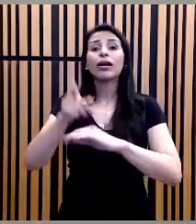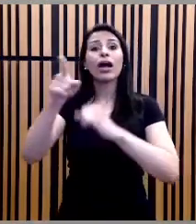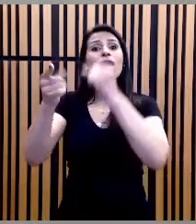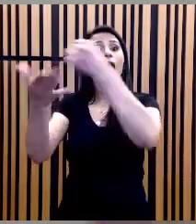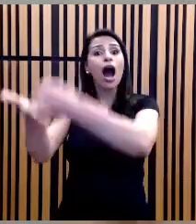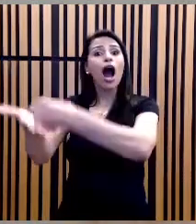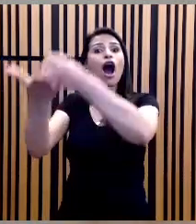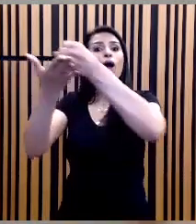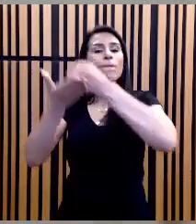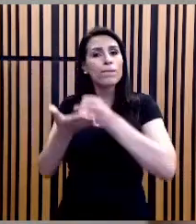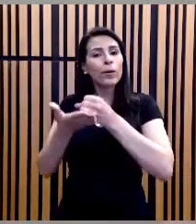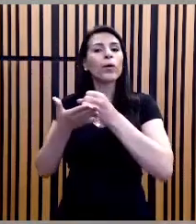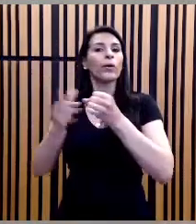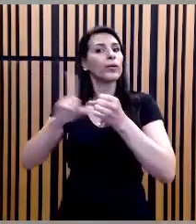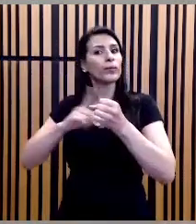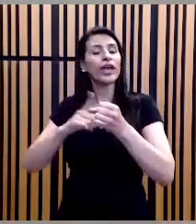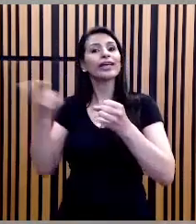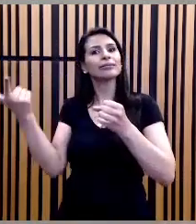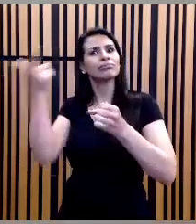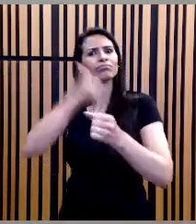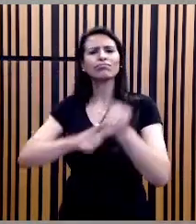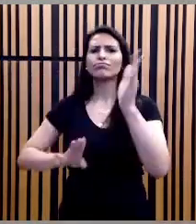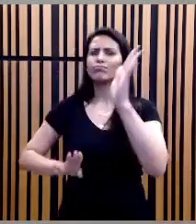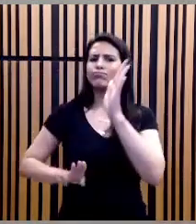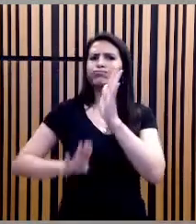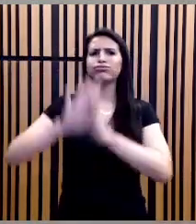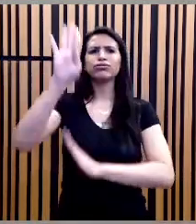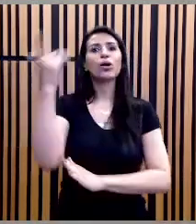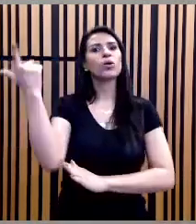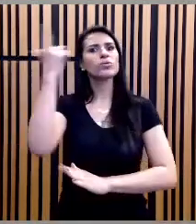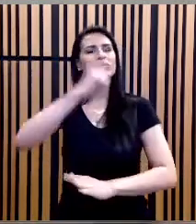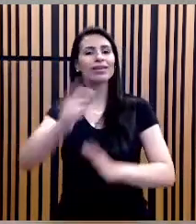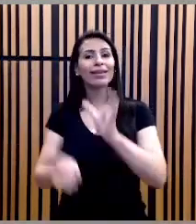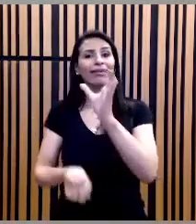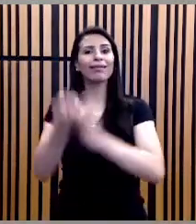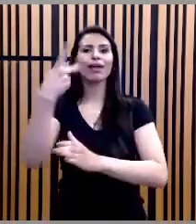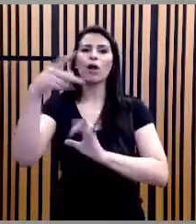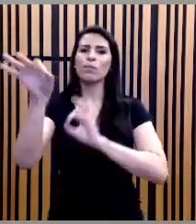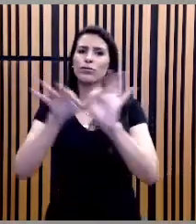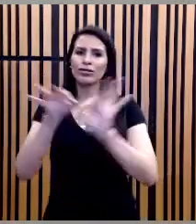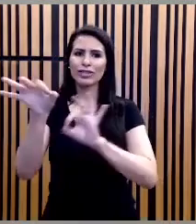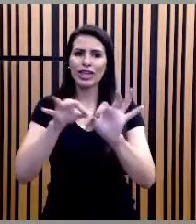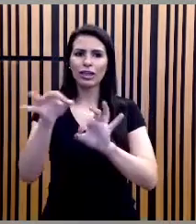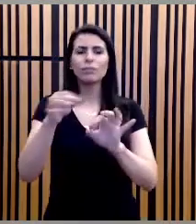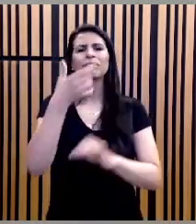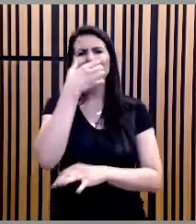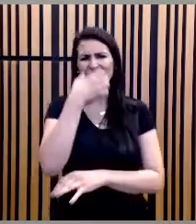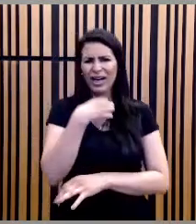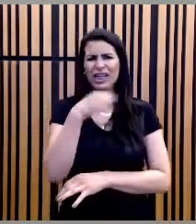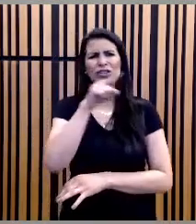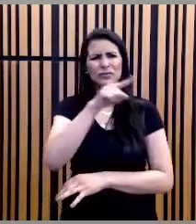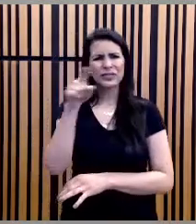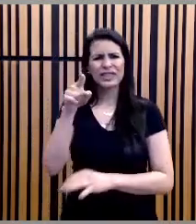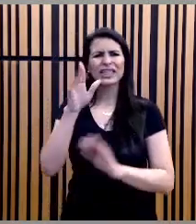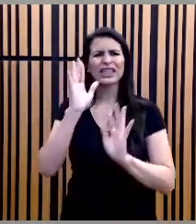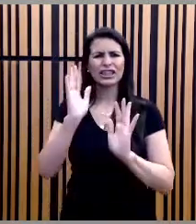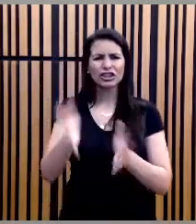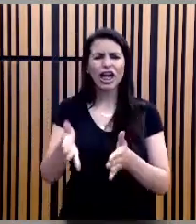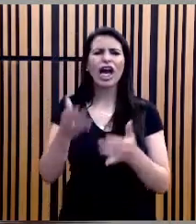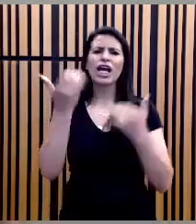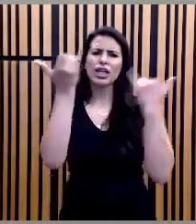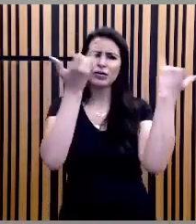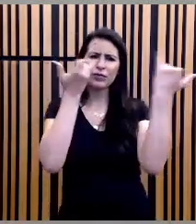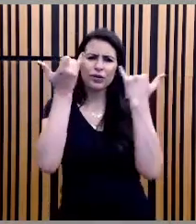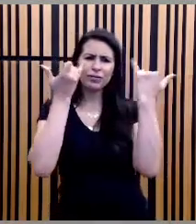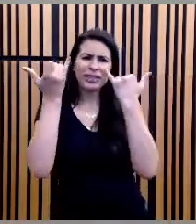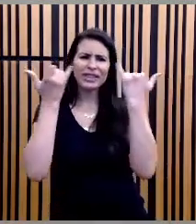aí do pessoal e fazer tua ideia decolar e virar um projeto. Vocês já ouviram, já devem ter ouvido falar da Supercooler, né? Que